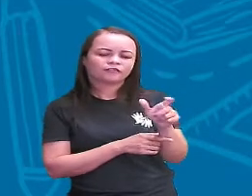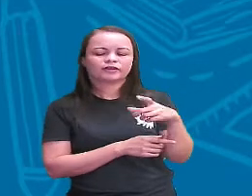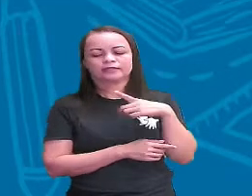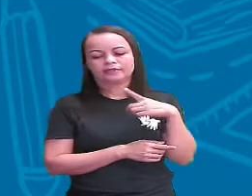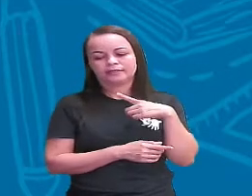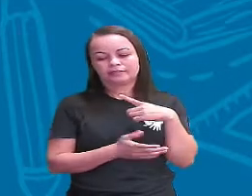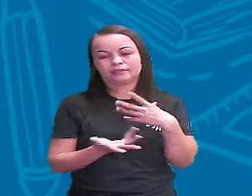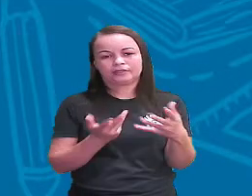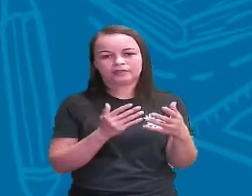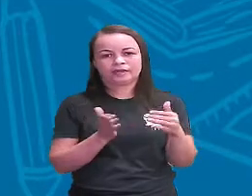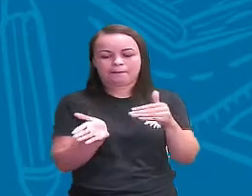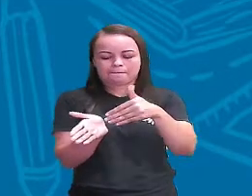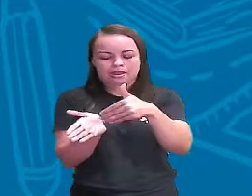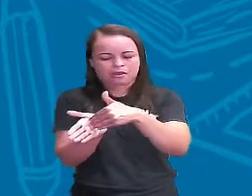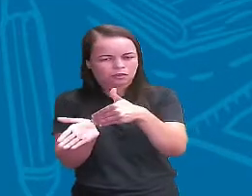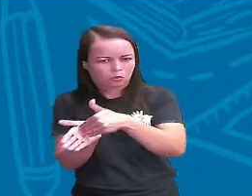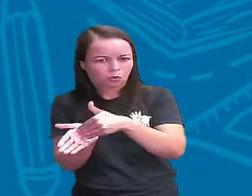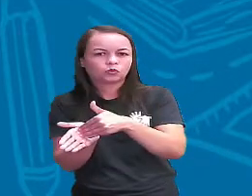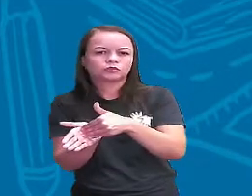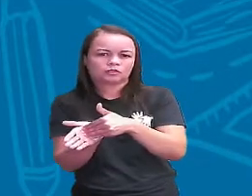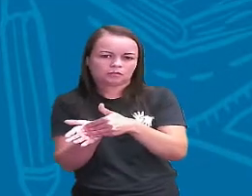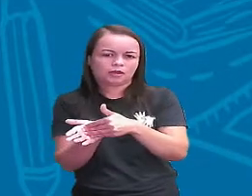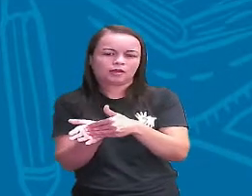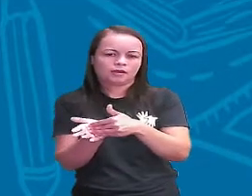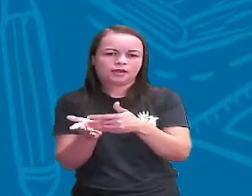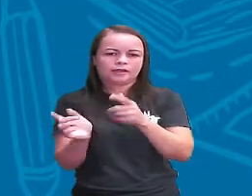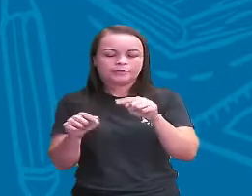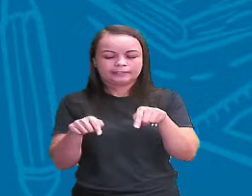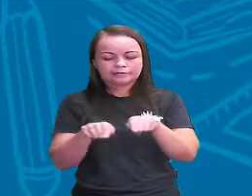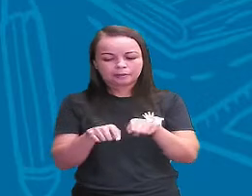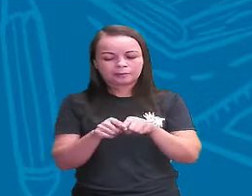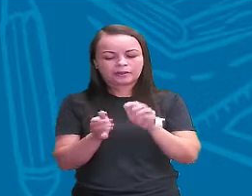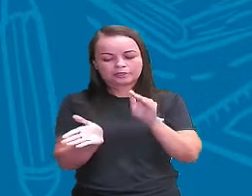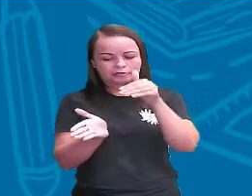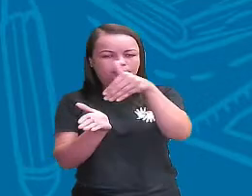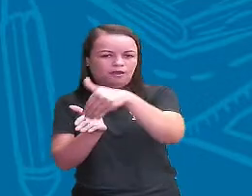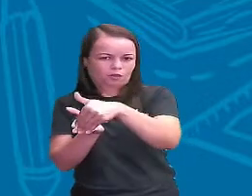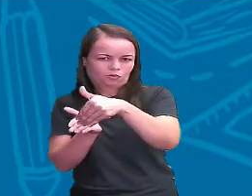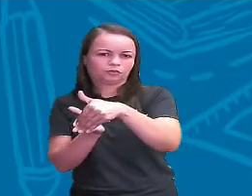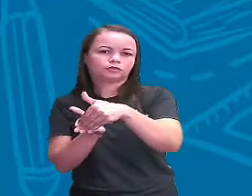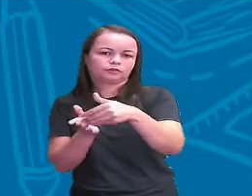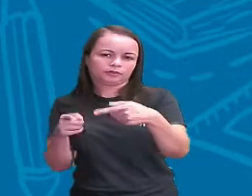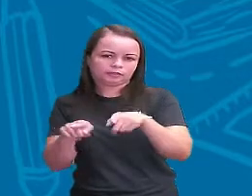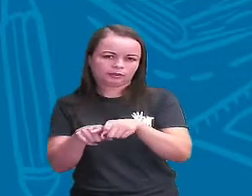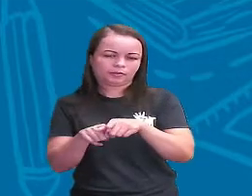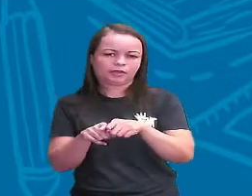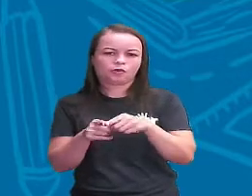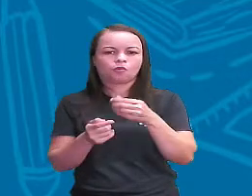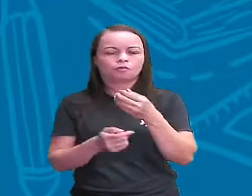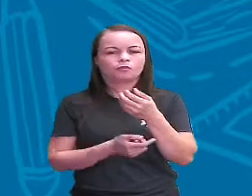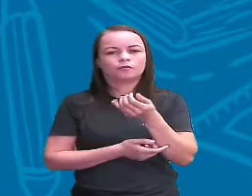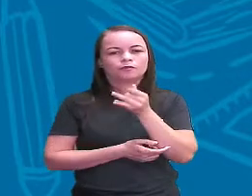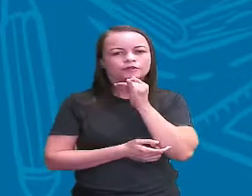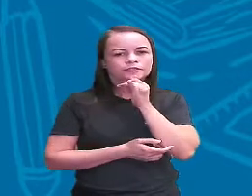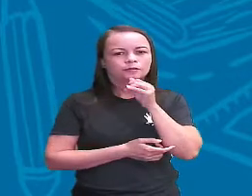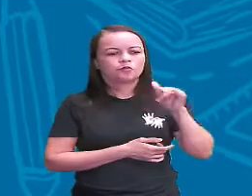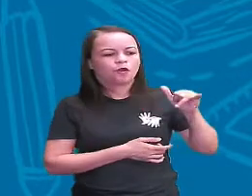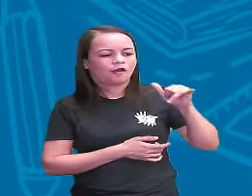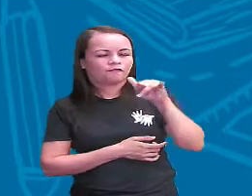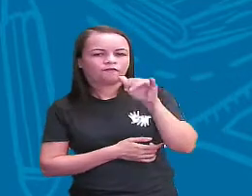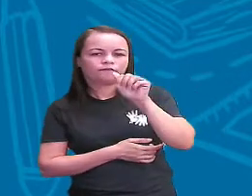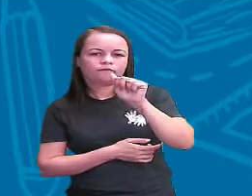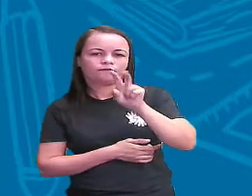sílaba, na penúltima sílaba, que é paroxítona, vai ter acento na última sílaba, como avião, que a gente viu, que ela é